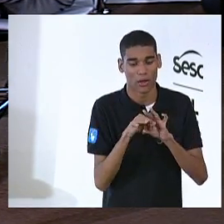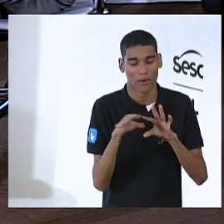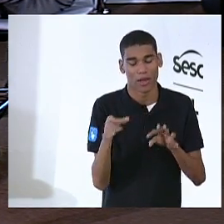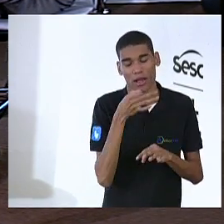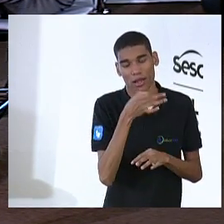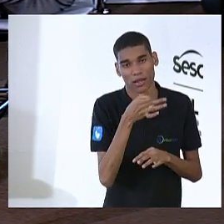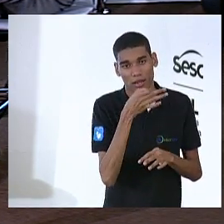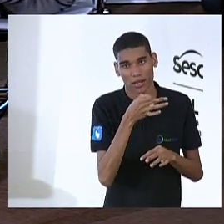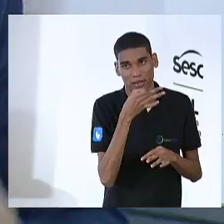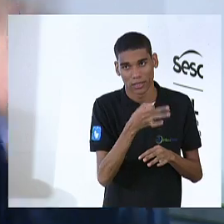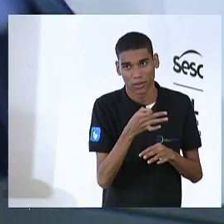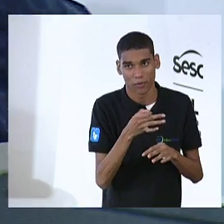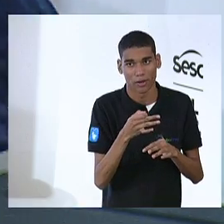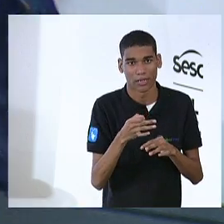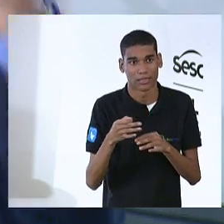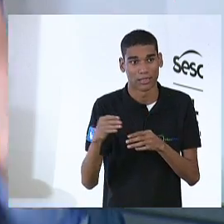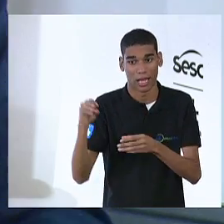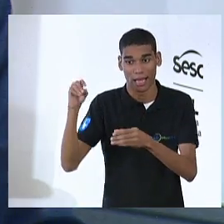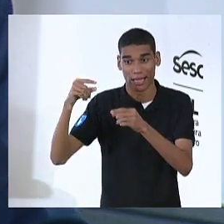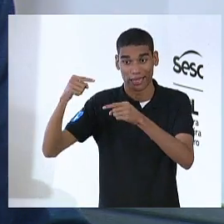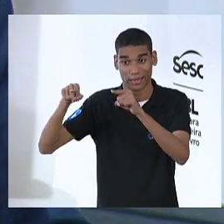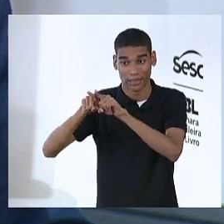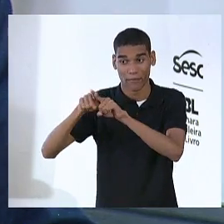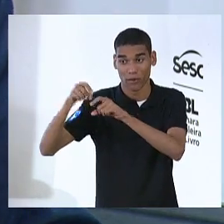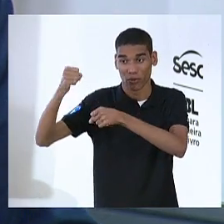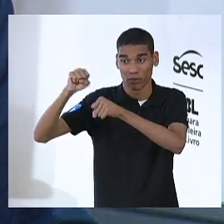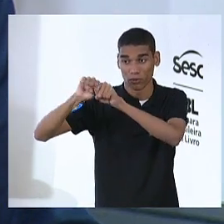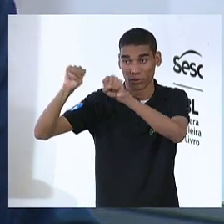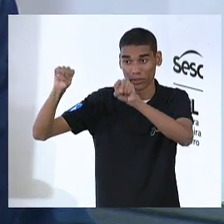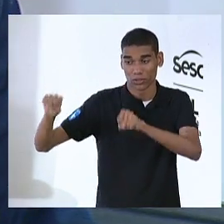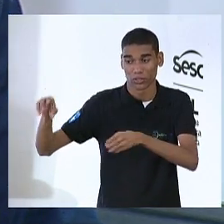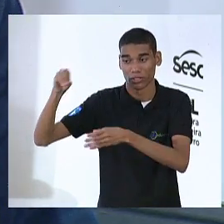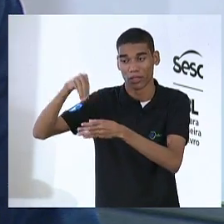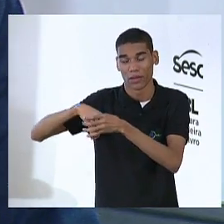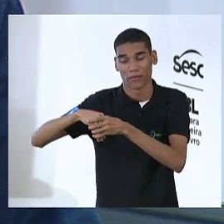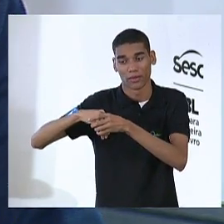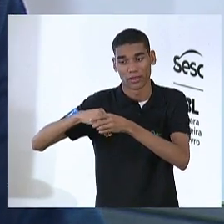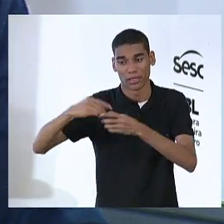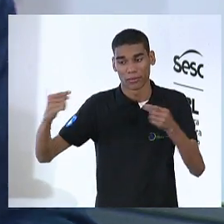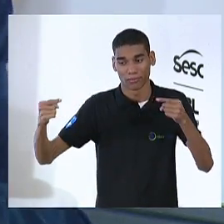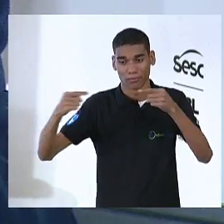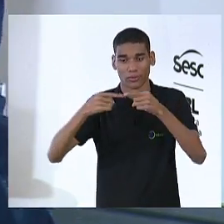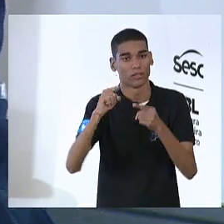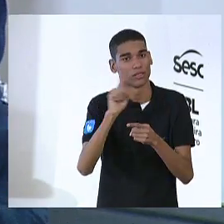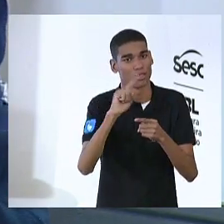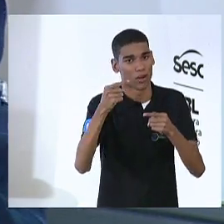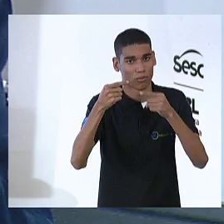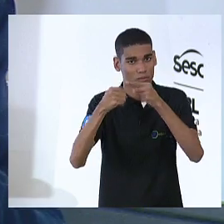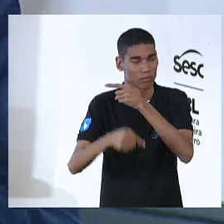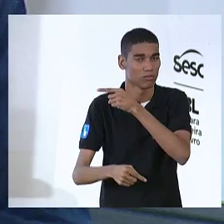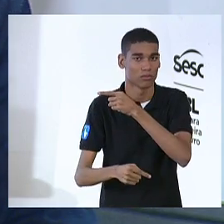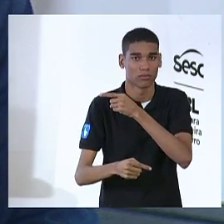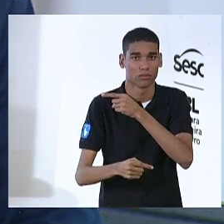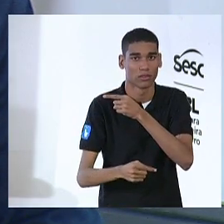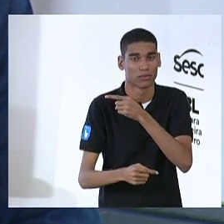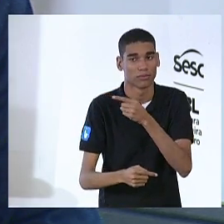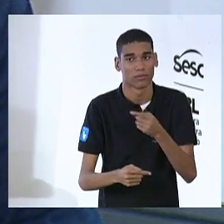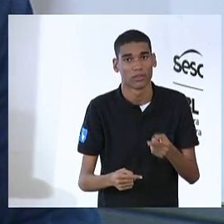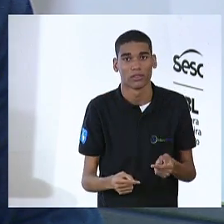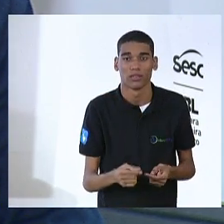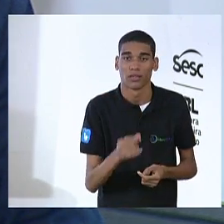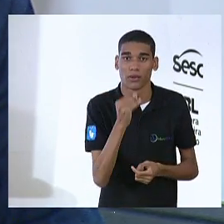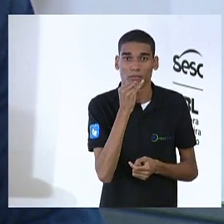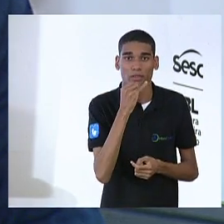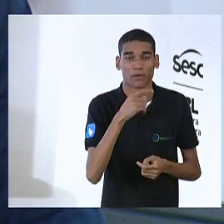sistema externo. Nós estamos numa era globalizada, gente, e é muito mais difícil. Deixa eu sugerir que saia